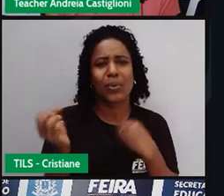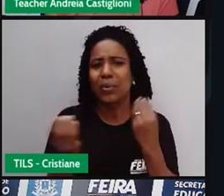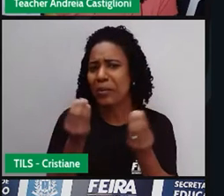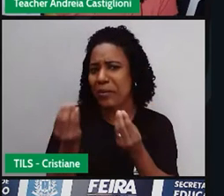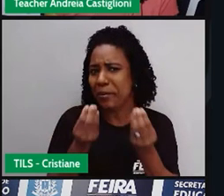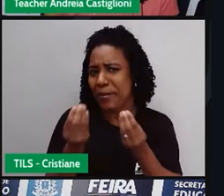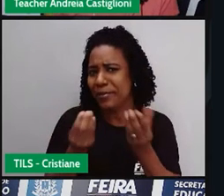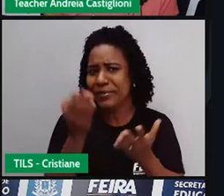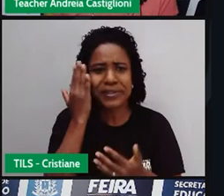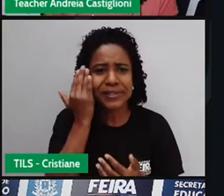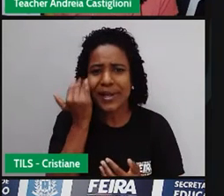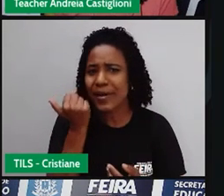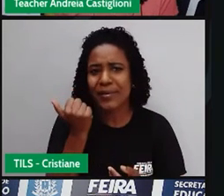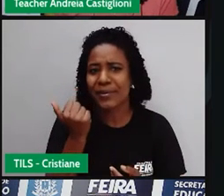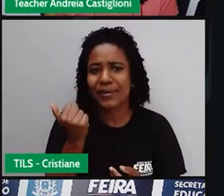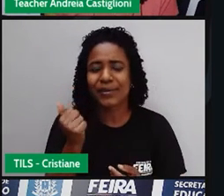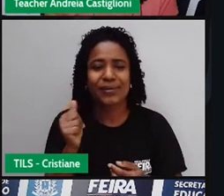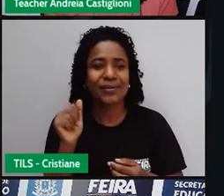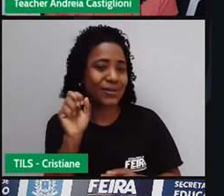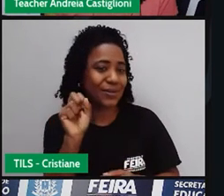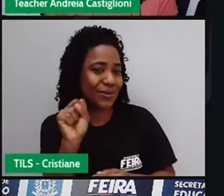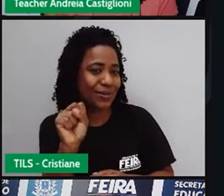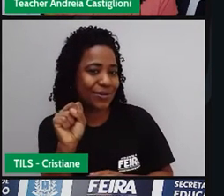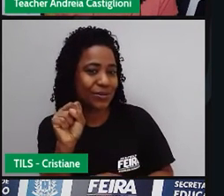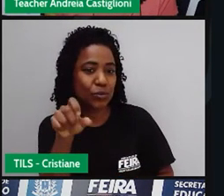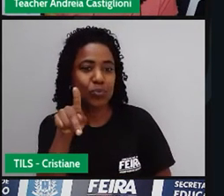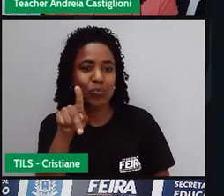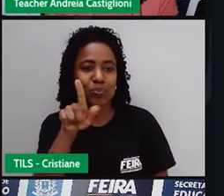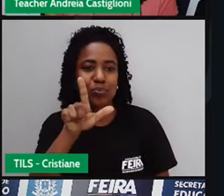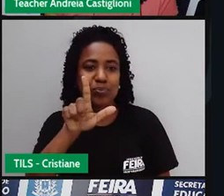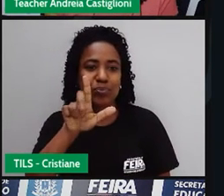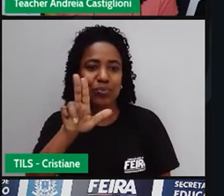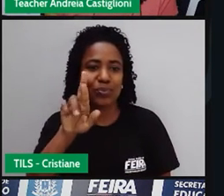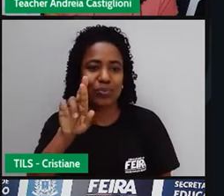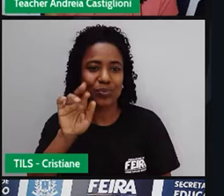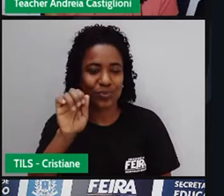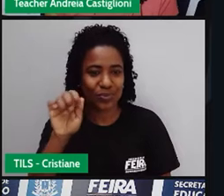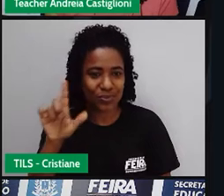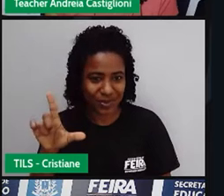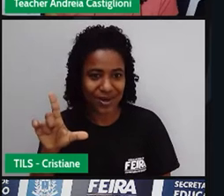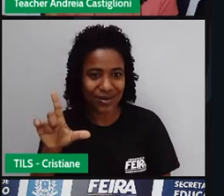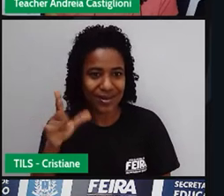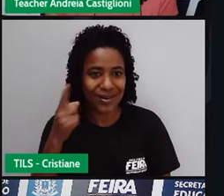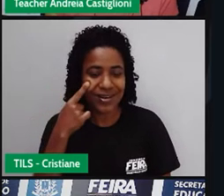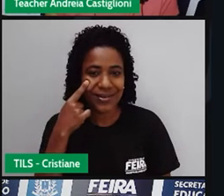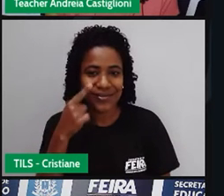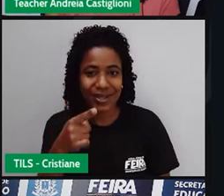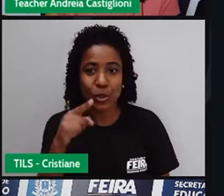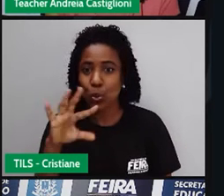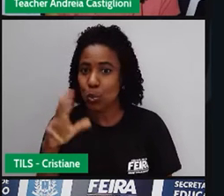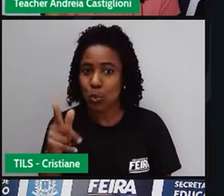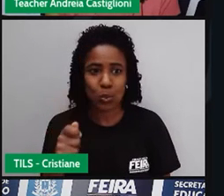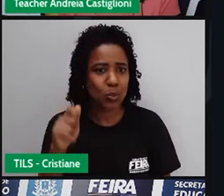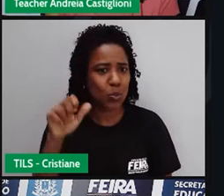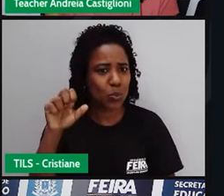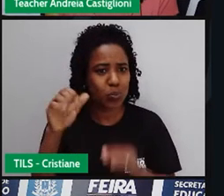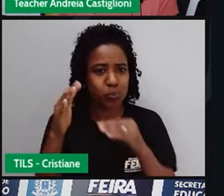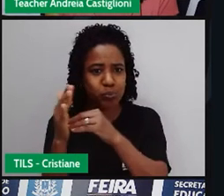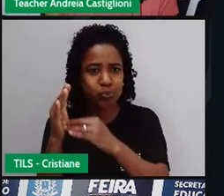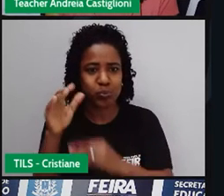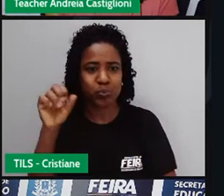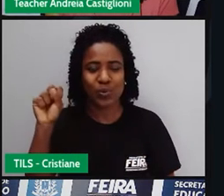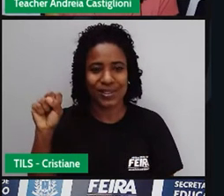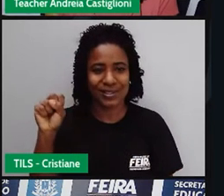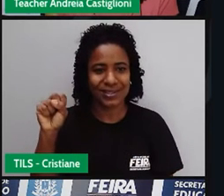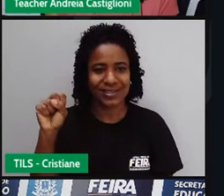saber que eles estão no plural e observe que todas essas palavras terminam com a letra s e Wesley